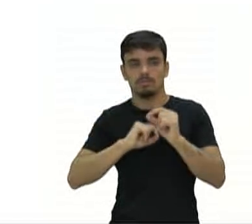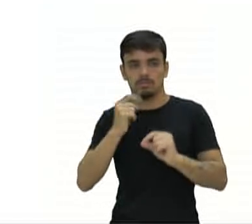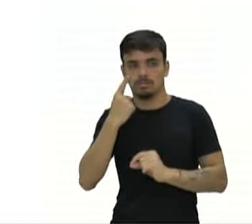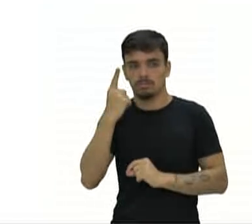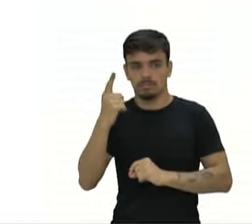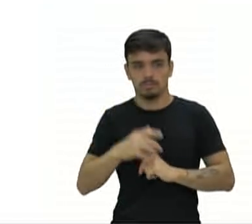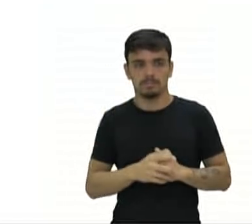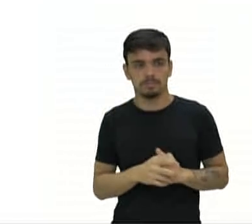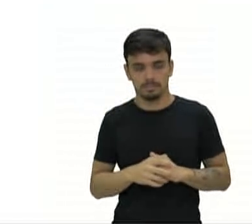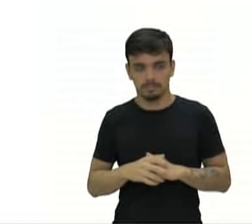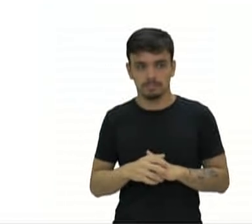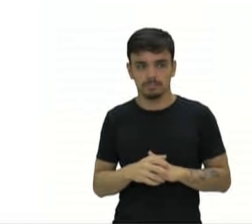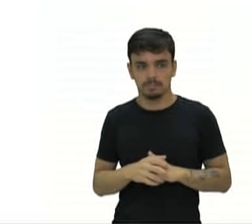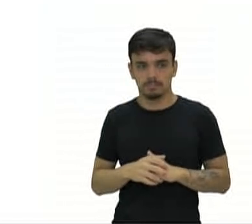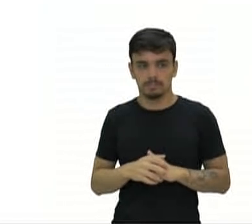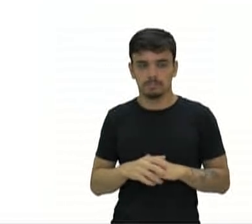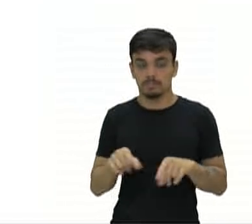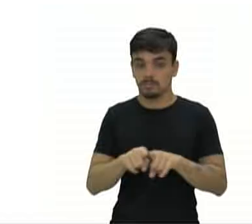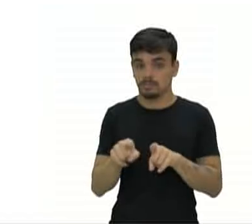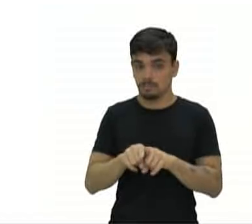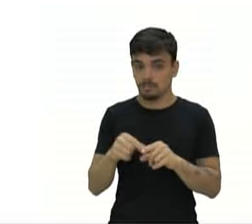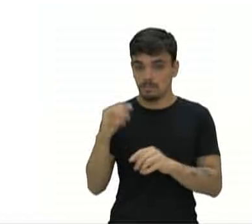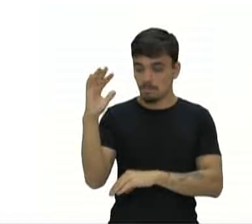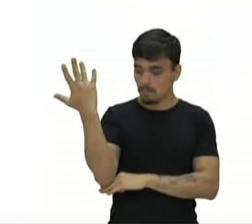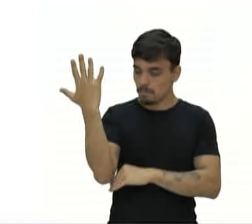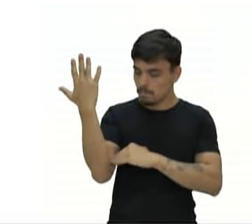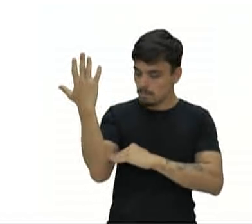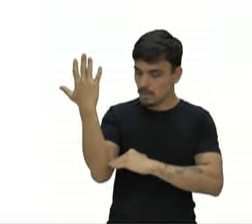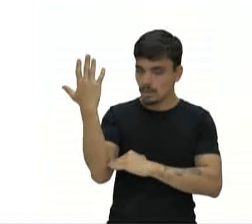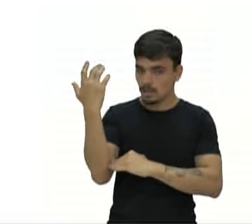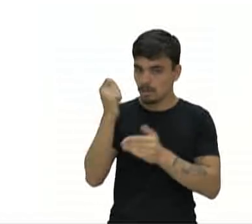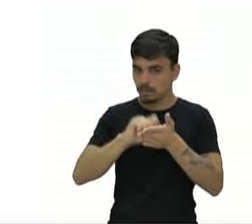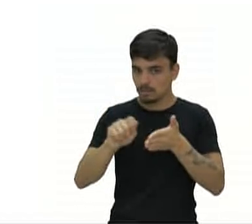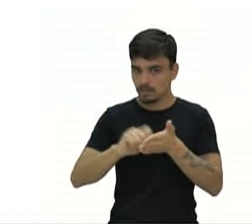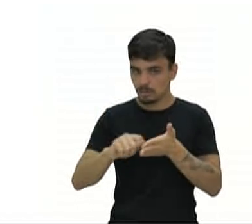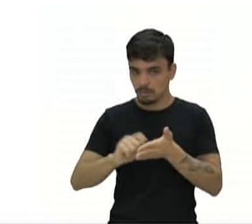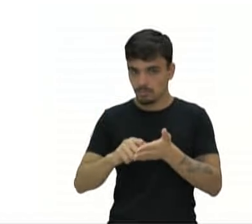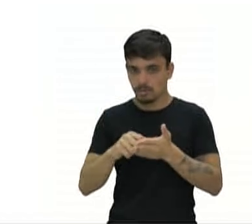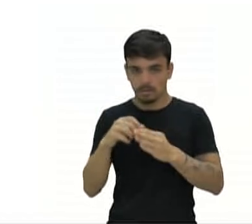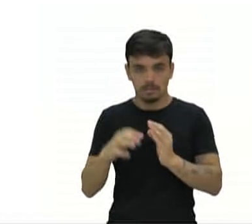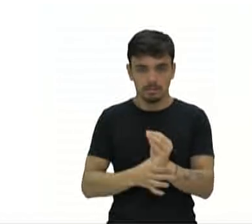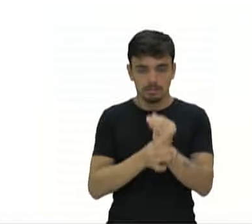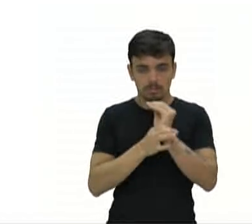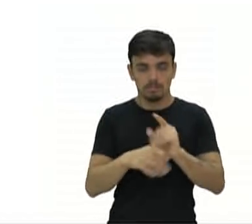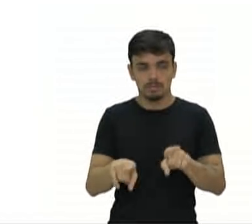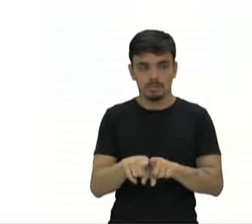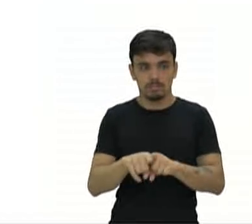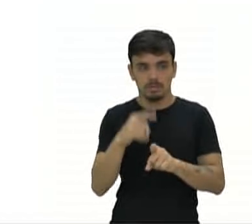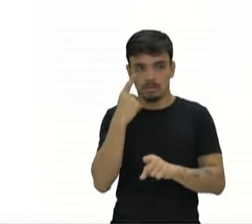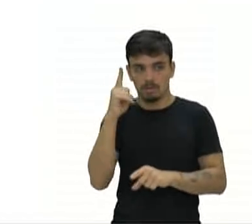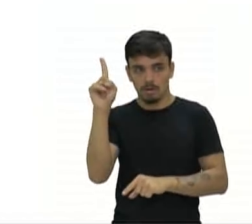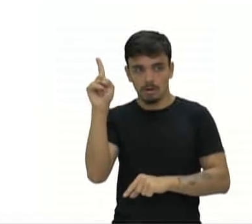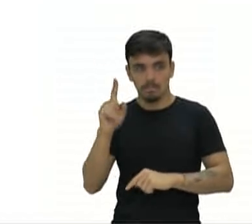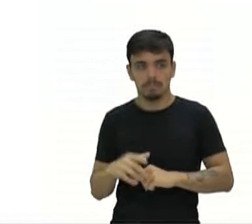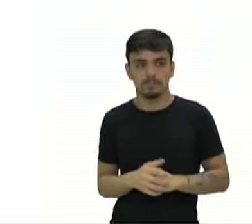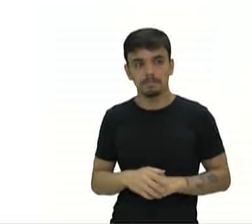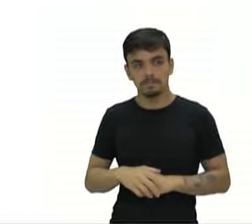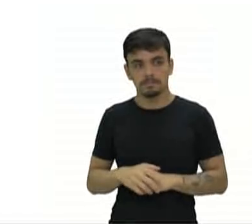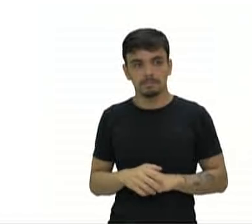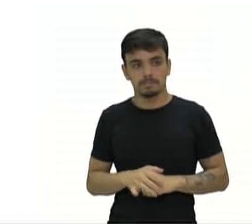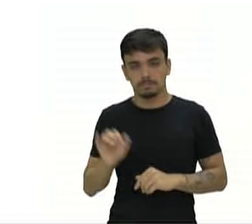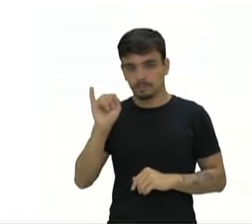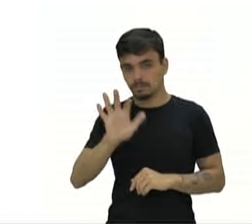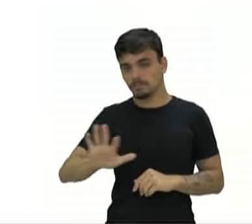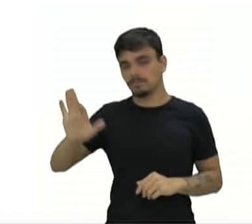aluno Mousaeus segura tábuas de escrever. Fundo de uma xícara, é um fundo de uma xícara, essa imagem, uma